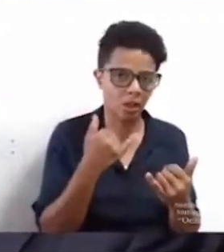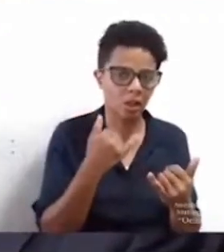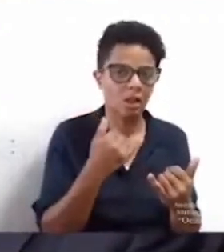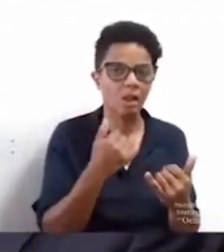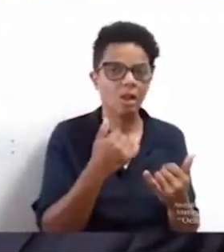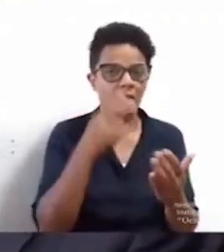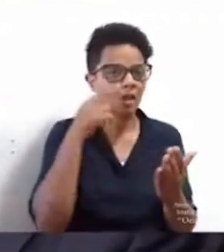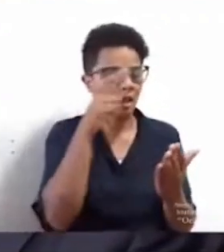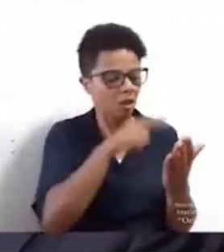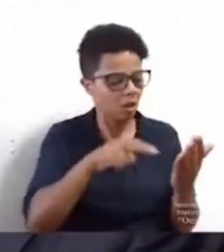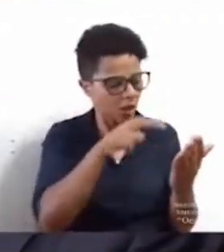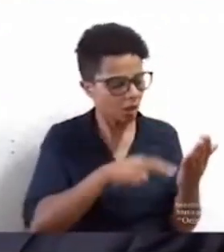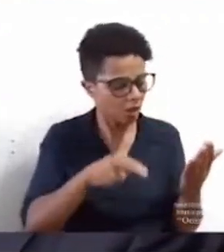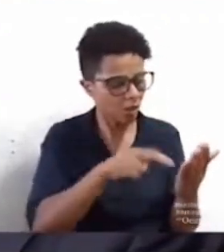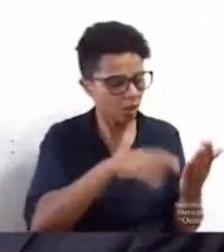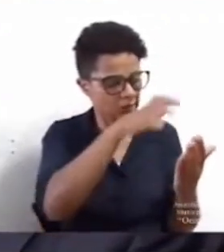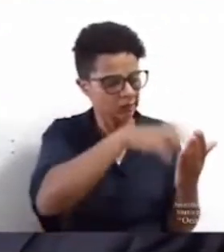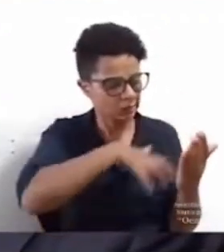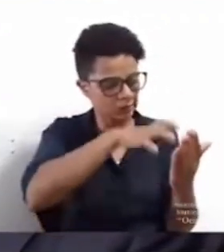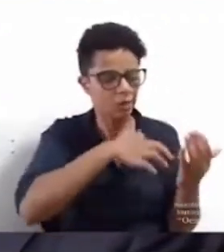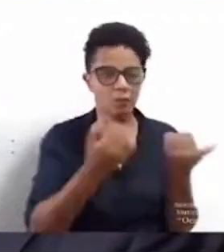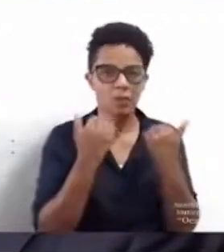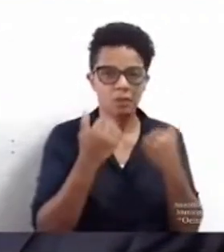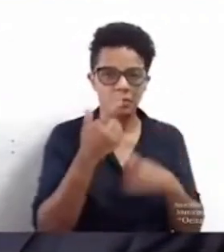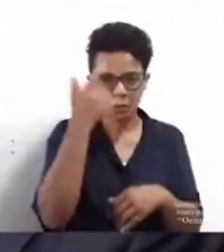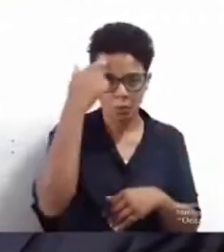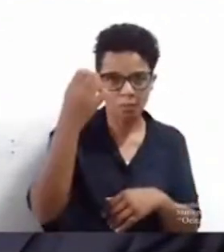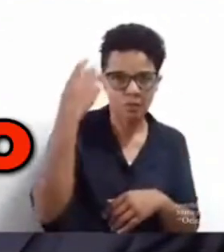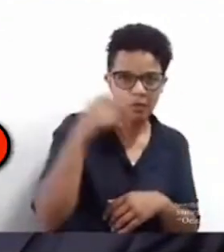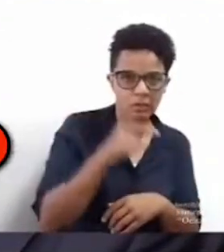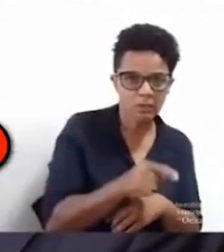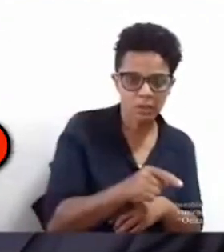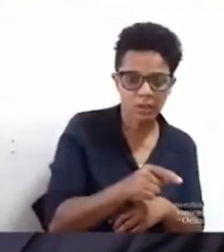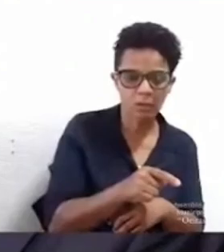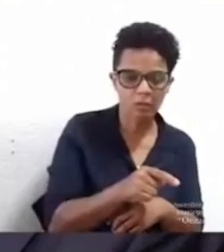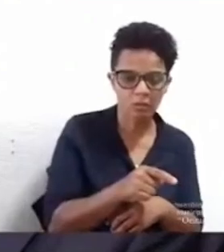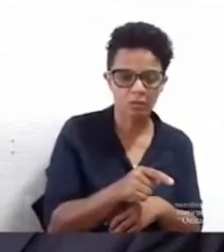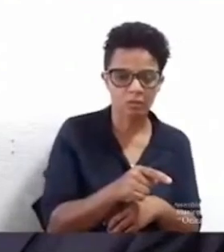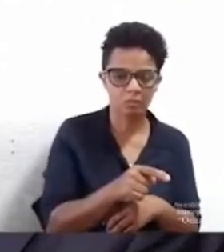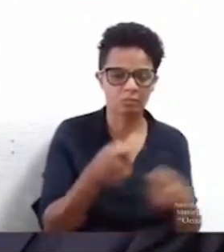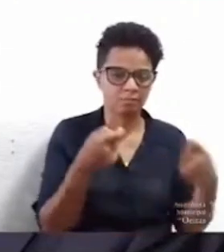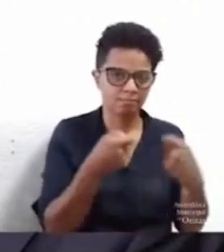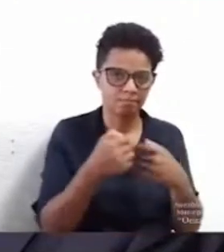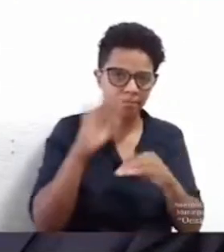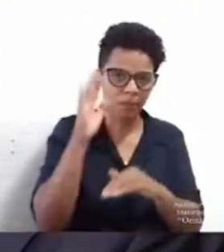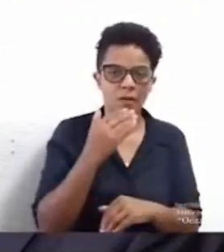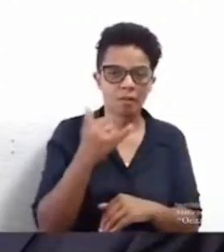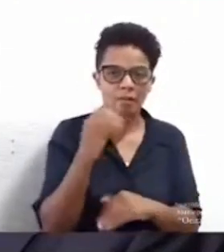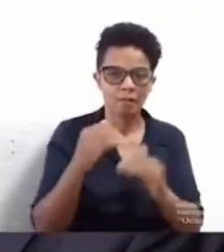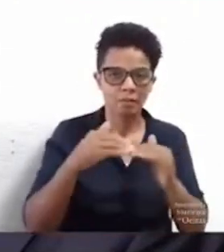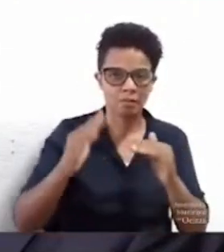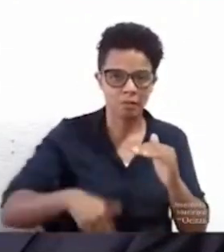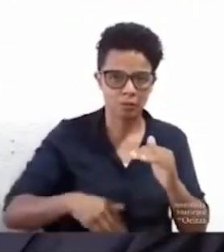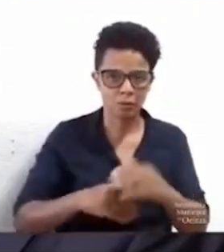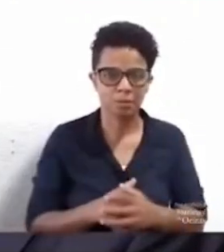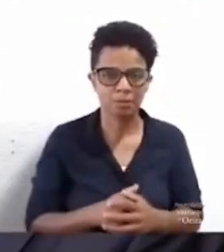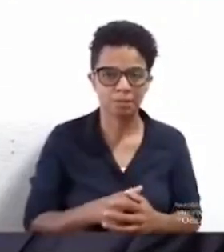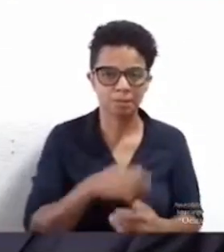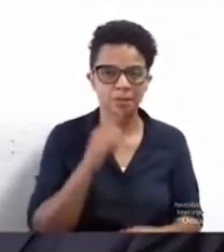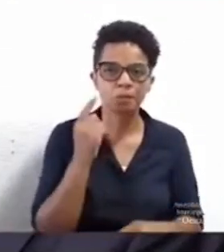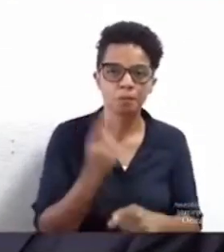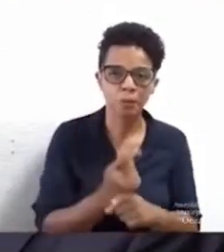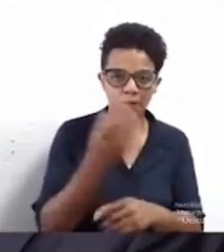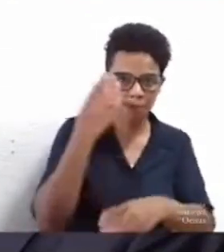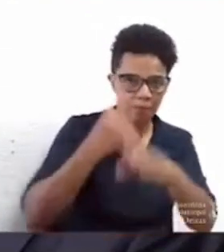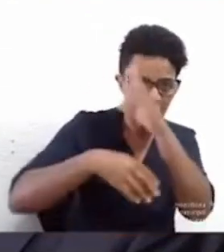textos informativos, sendo que este nível de compreensão está ainda mais estabelecido para jovens com menos de 20 anos. A par do nível de